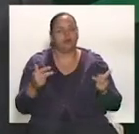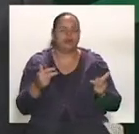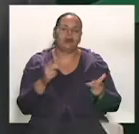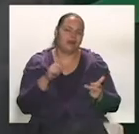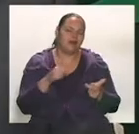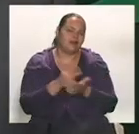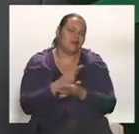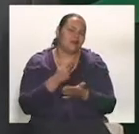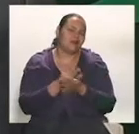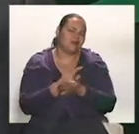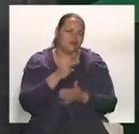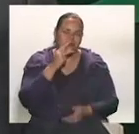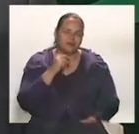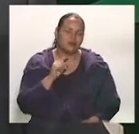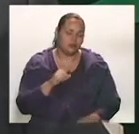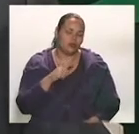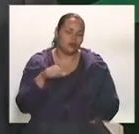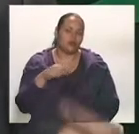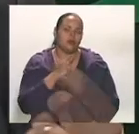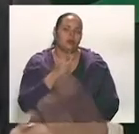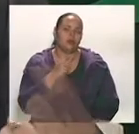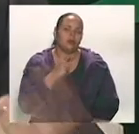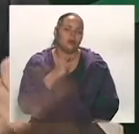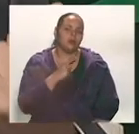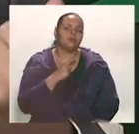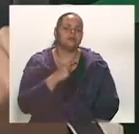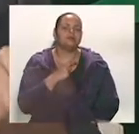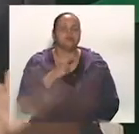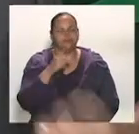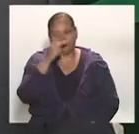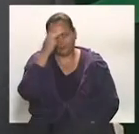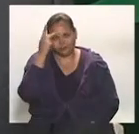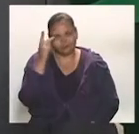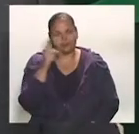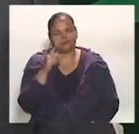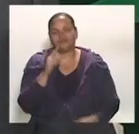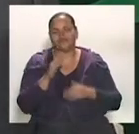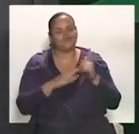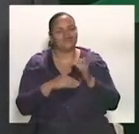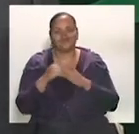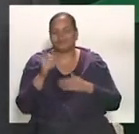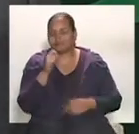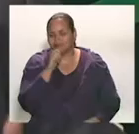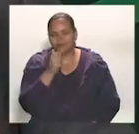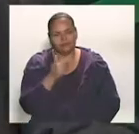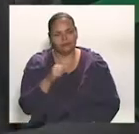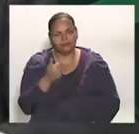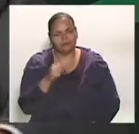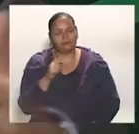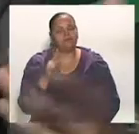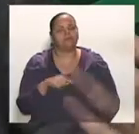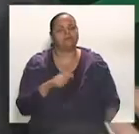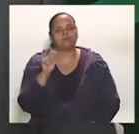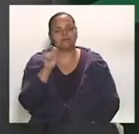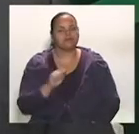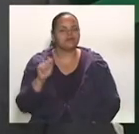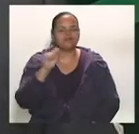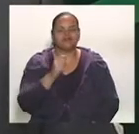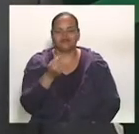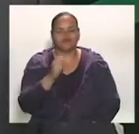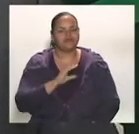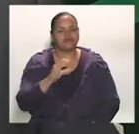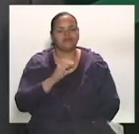erro crasso. O que nós temos? Então, temos dirigentes desqualificados, porque são associações sem